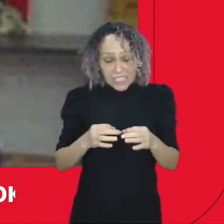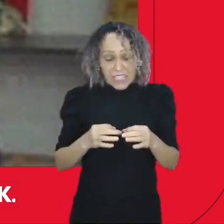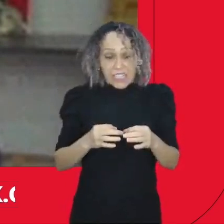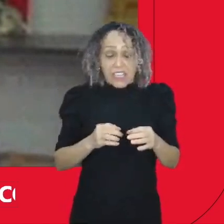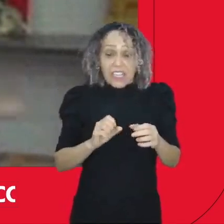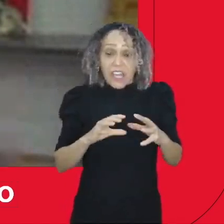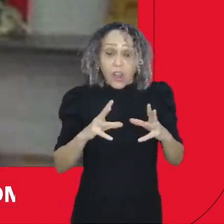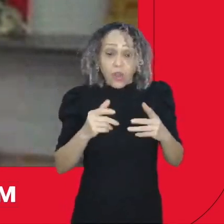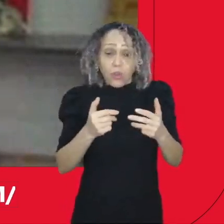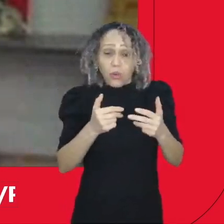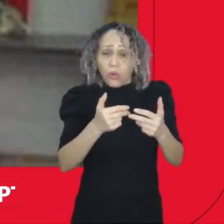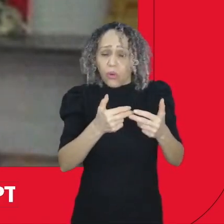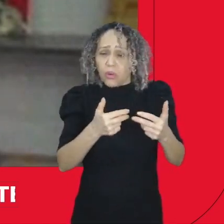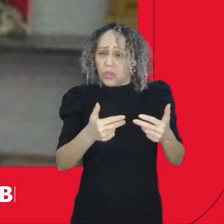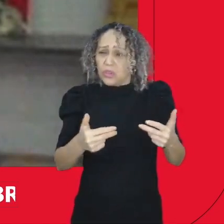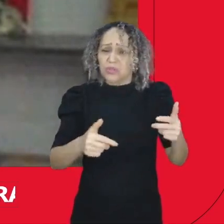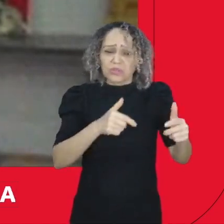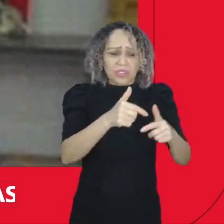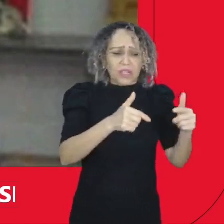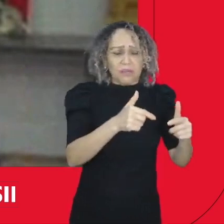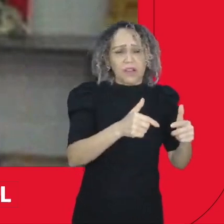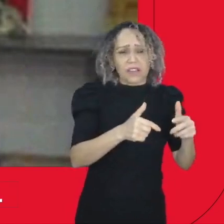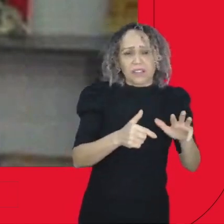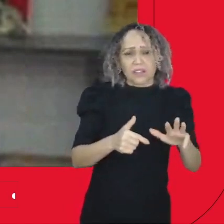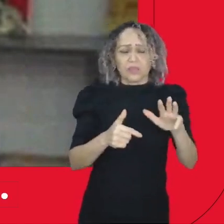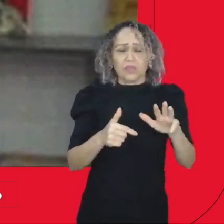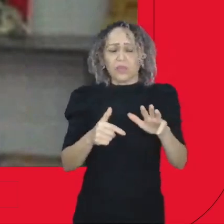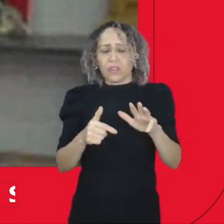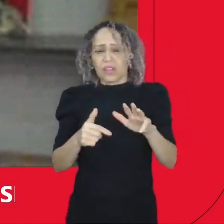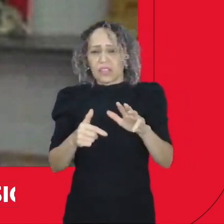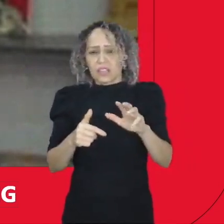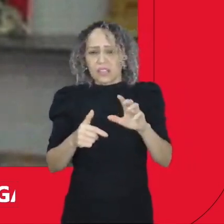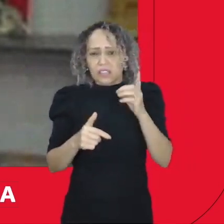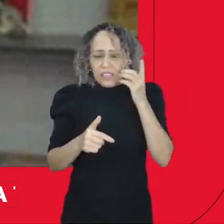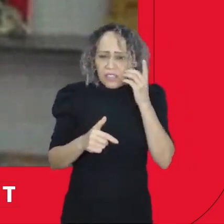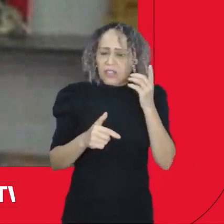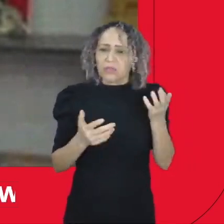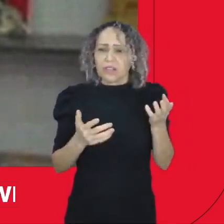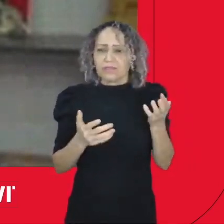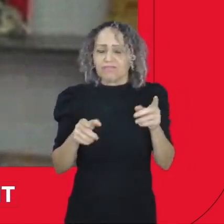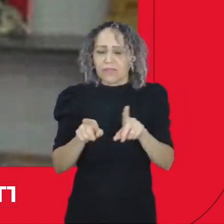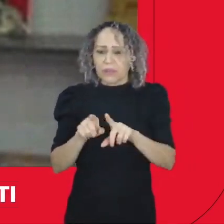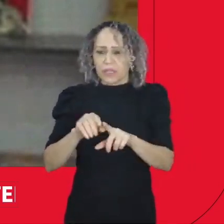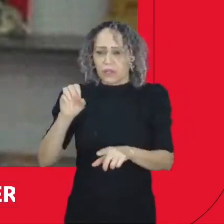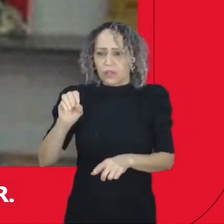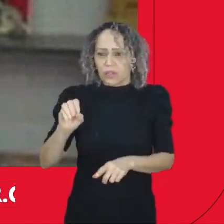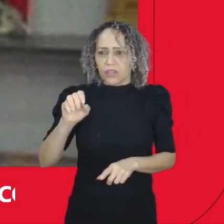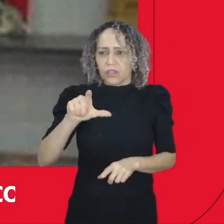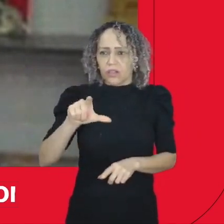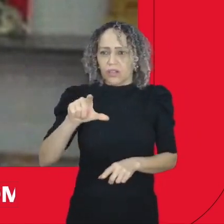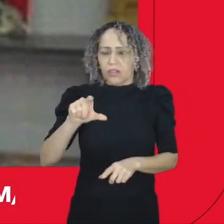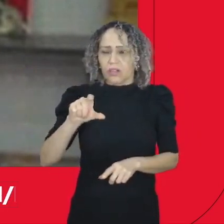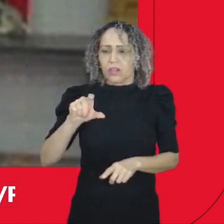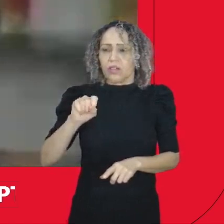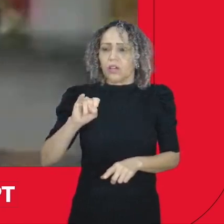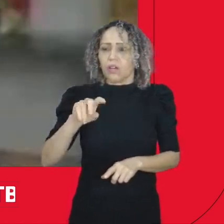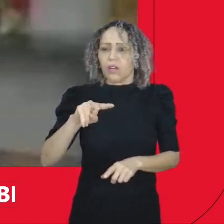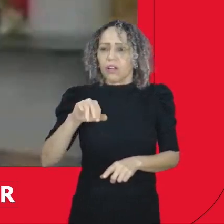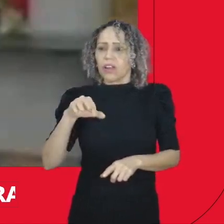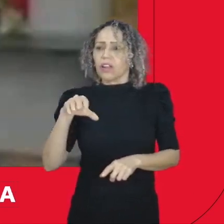potente frente dos 5 partidos, todos os movimentos sociais do campo e da cidade, do nosso campo progressista, estão